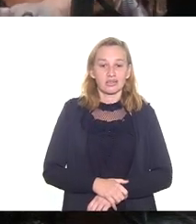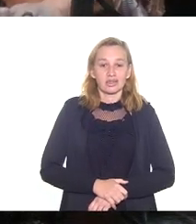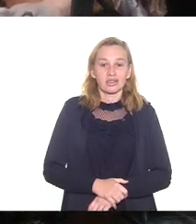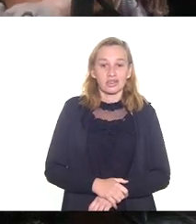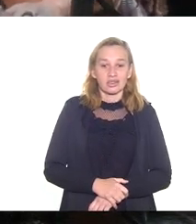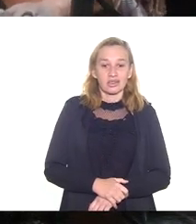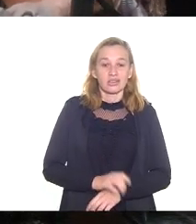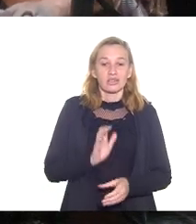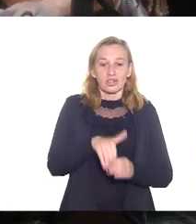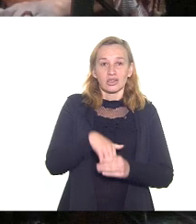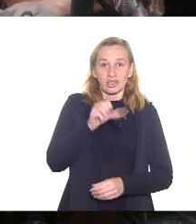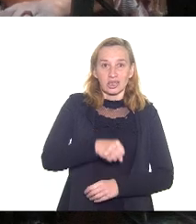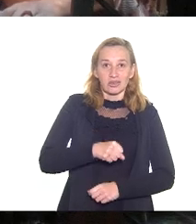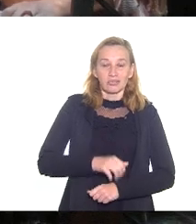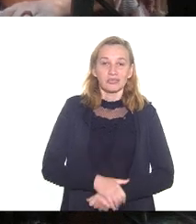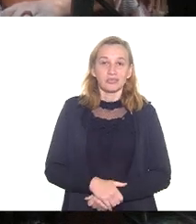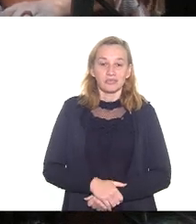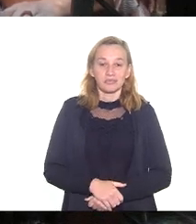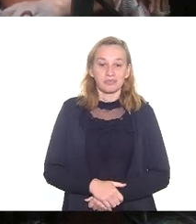Giovanni Ratinho votou sim.